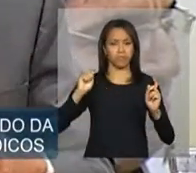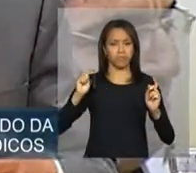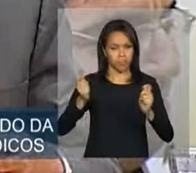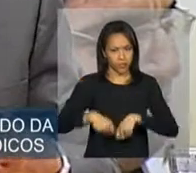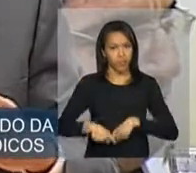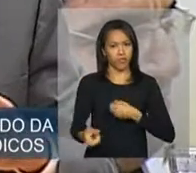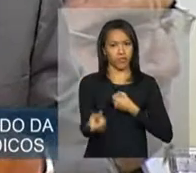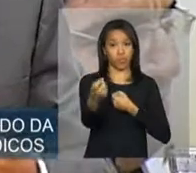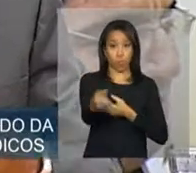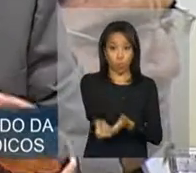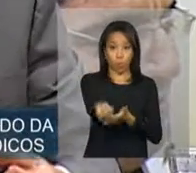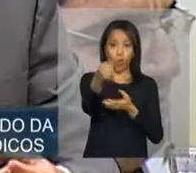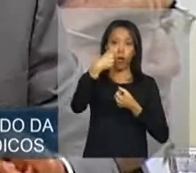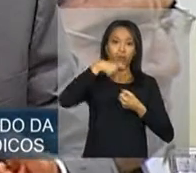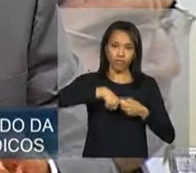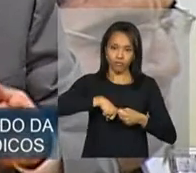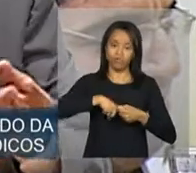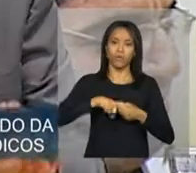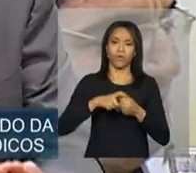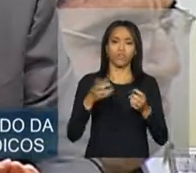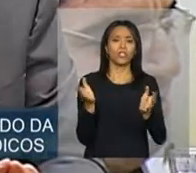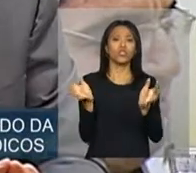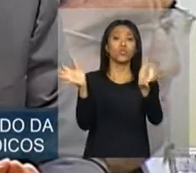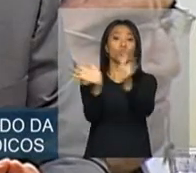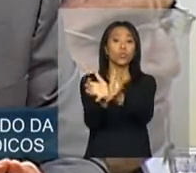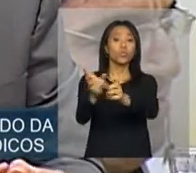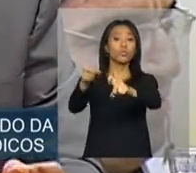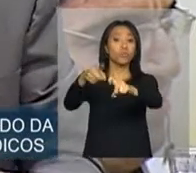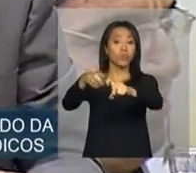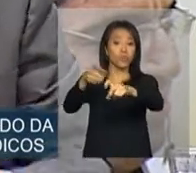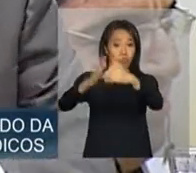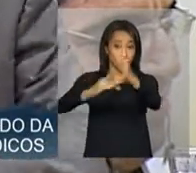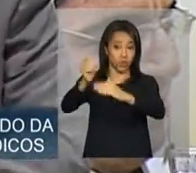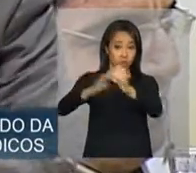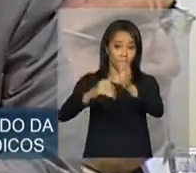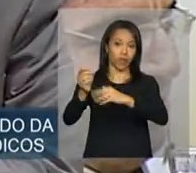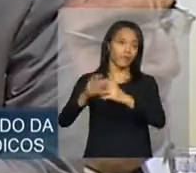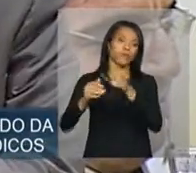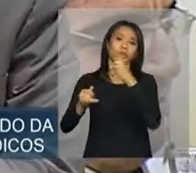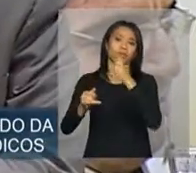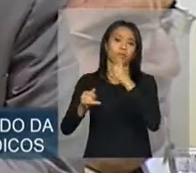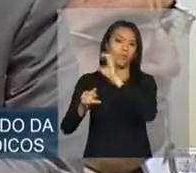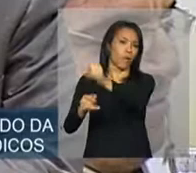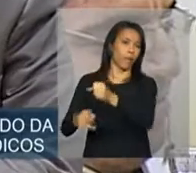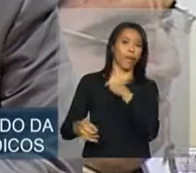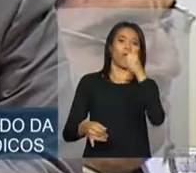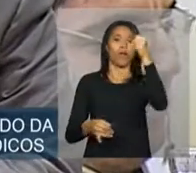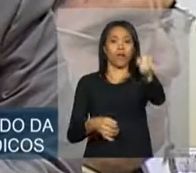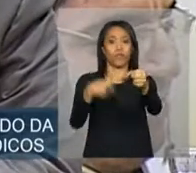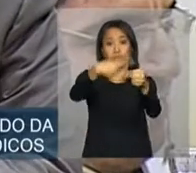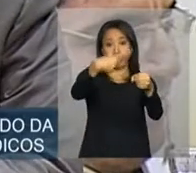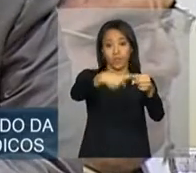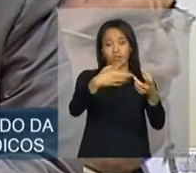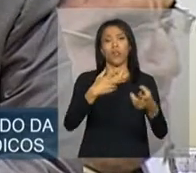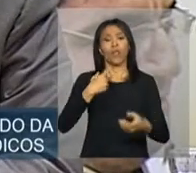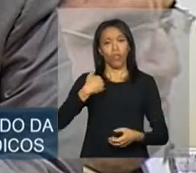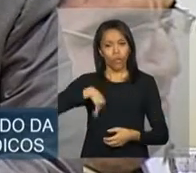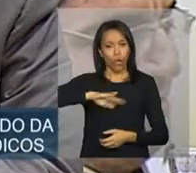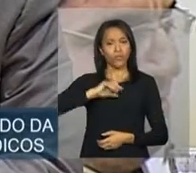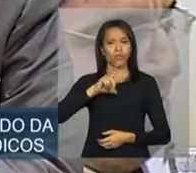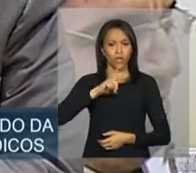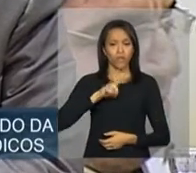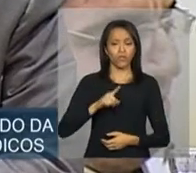bilateral para trazer grupos de profissionais médicos por determinados municípios né É nós temos parcerias um conjunto de organizações